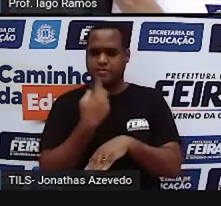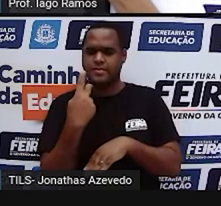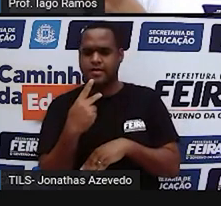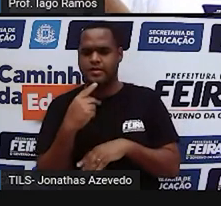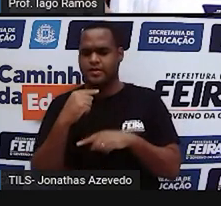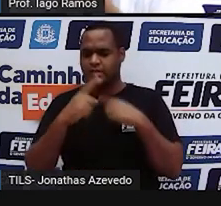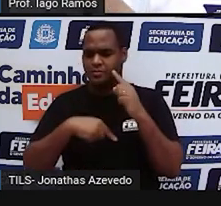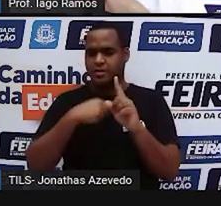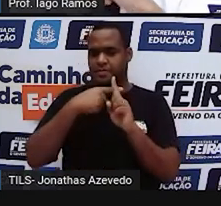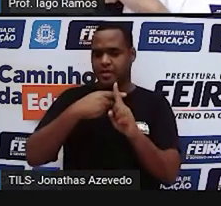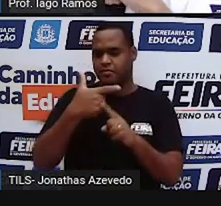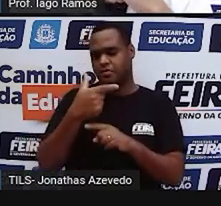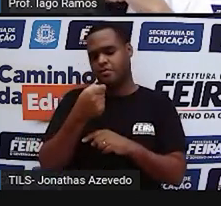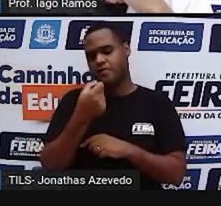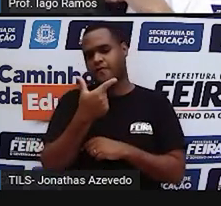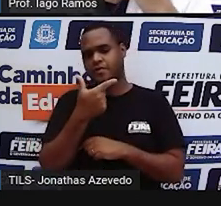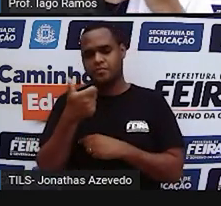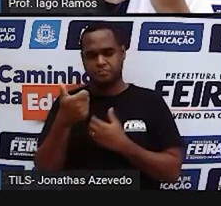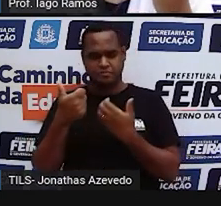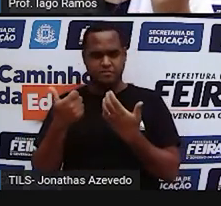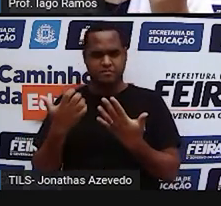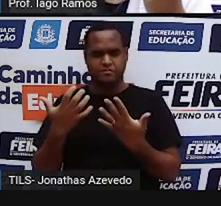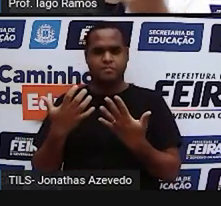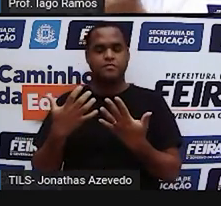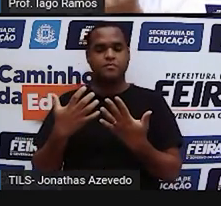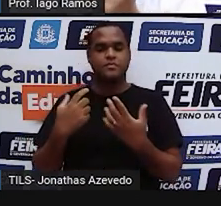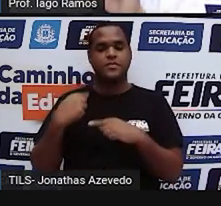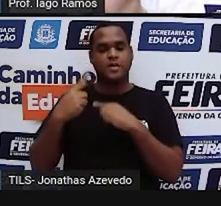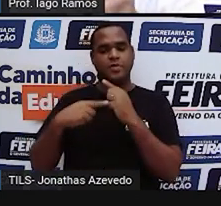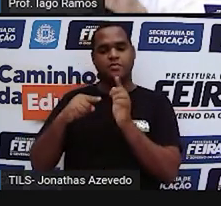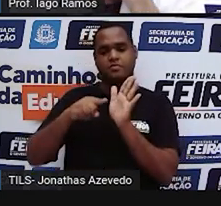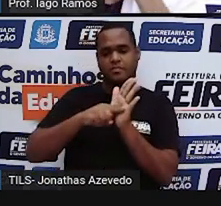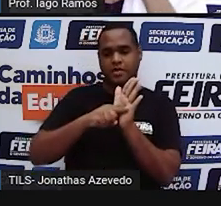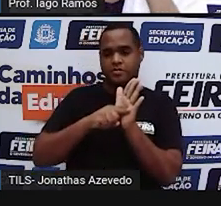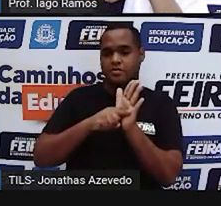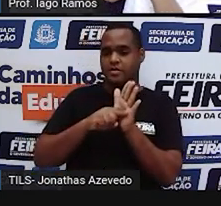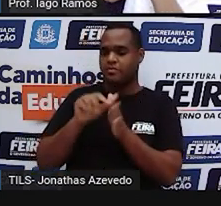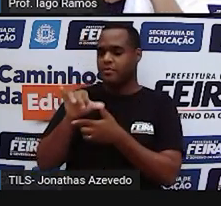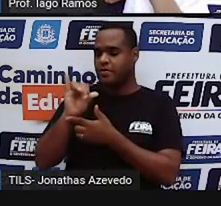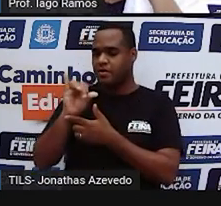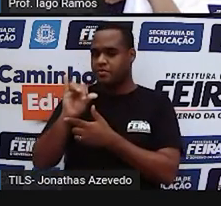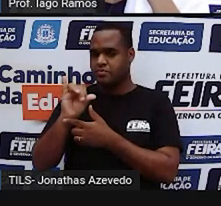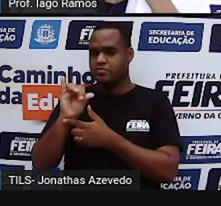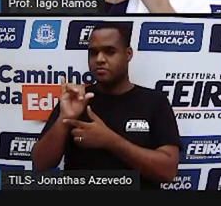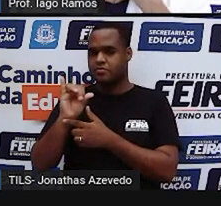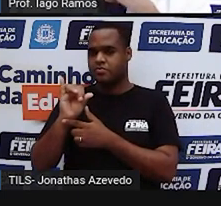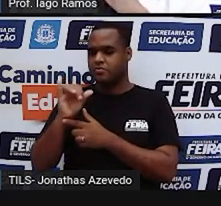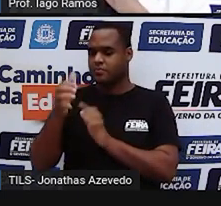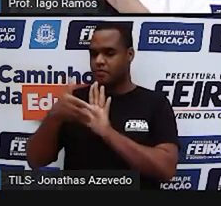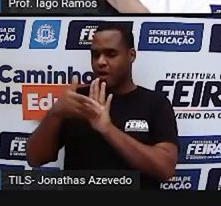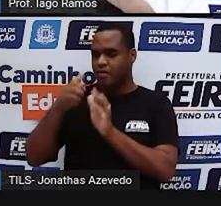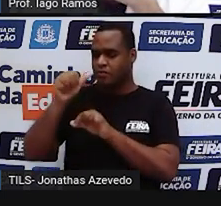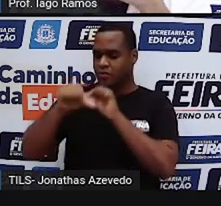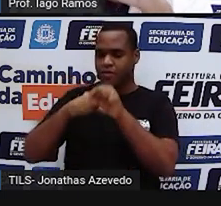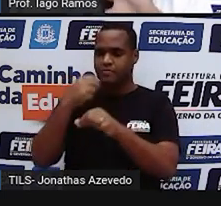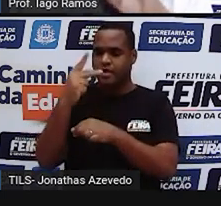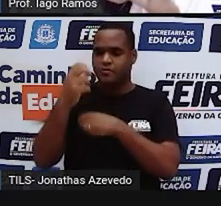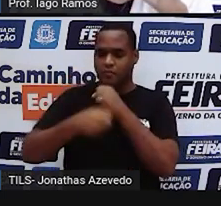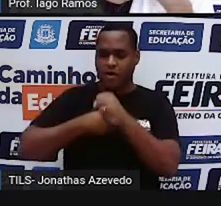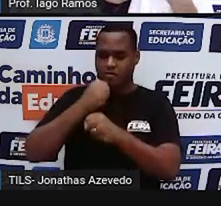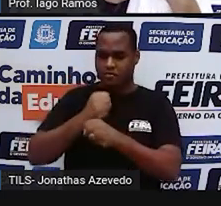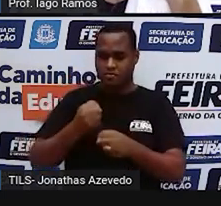mais 2021 e depois menos no lugar do Y você bota o ano que você nasceu